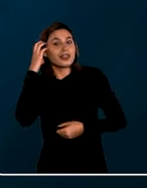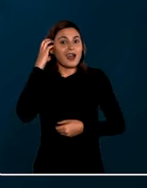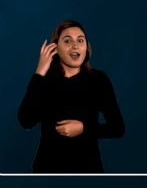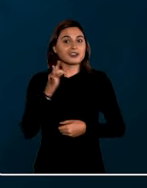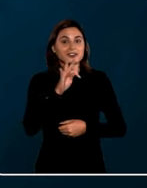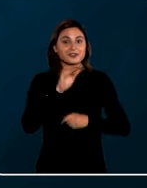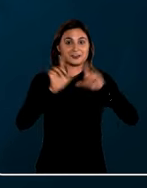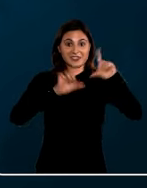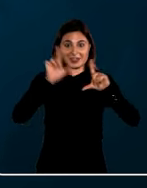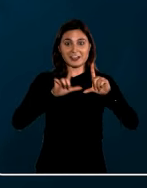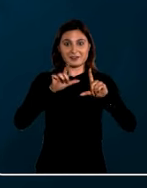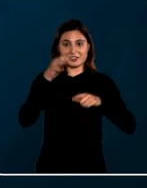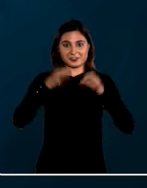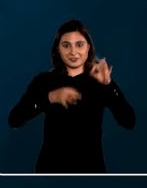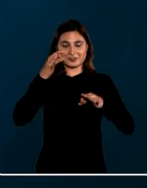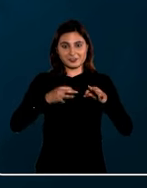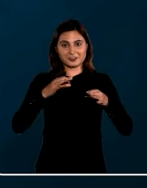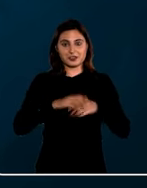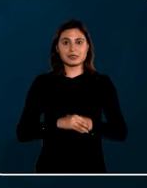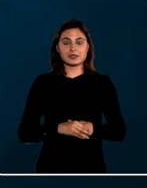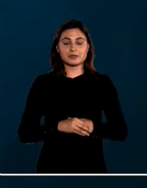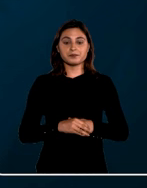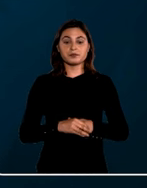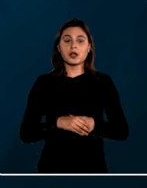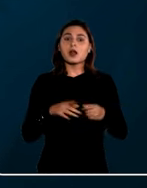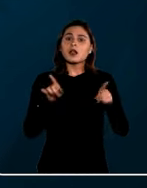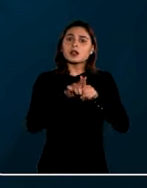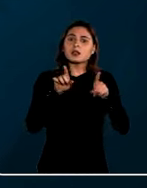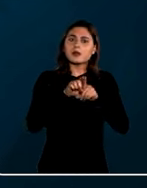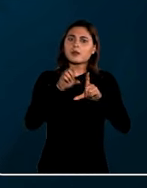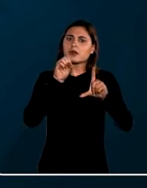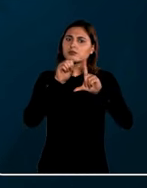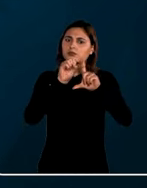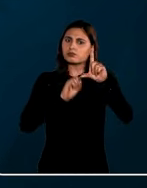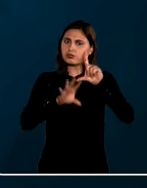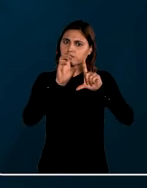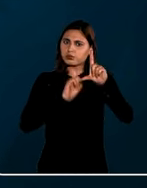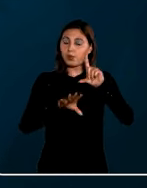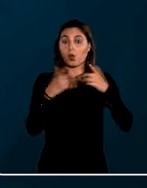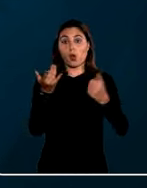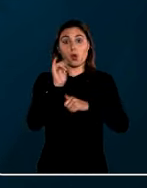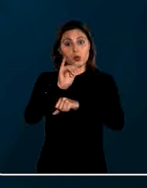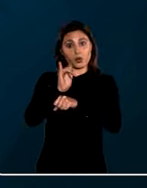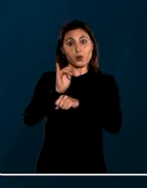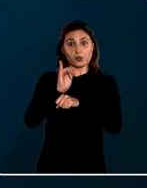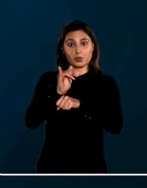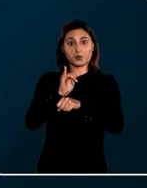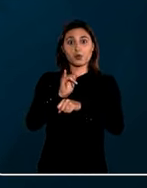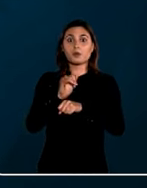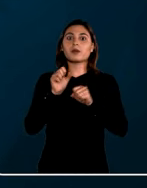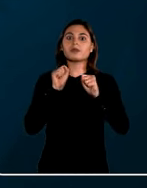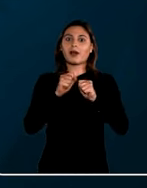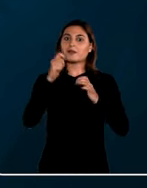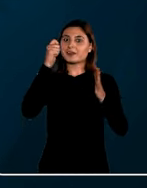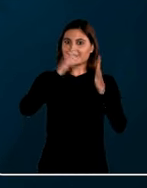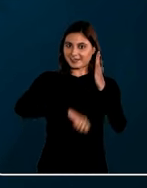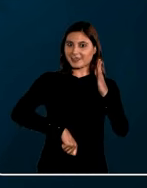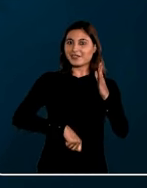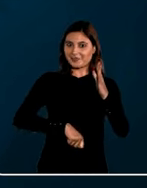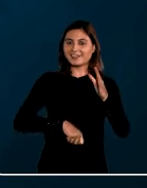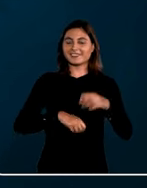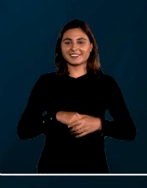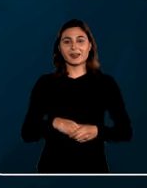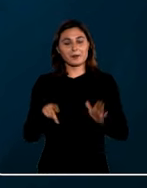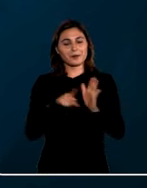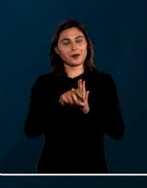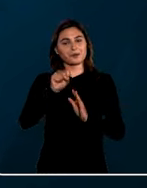Justiça nas principais plataformas de streaming de vídeo e de áudio e se você quiser acompanhar pelo YouTube aproveite para se inscrever no canal do